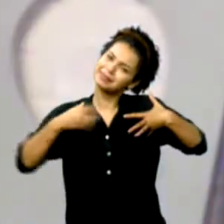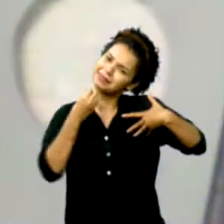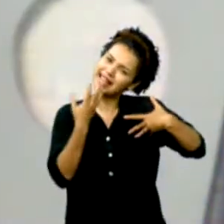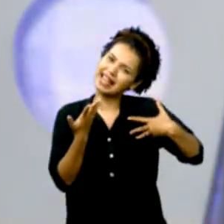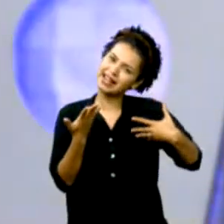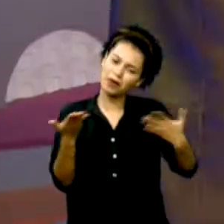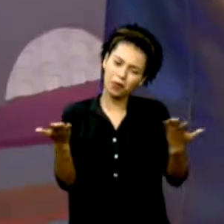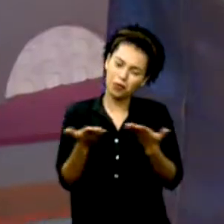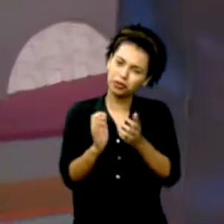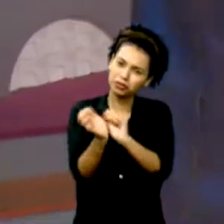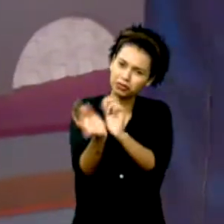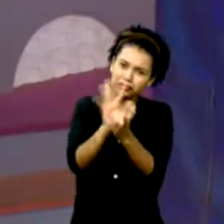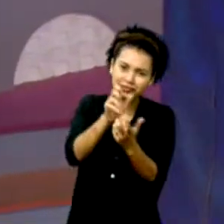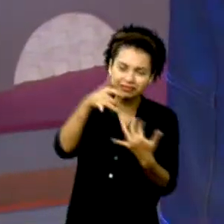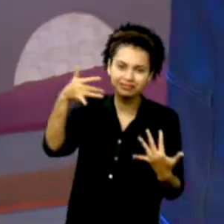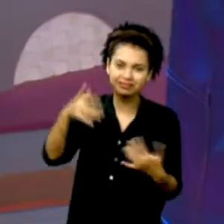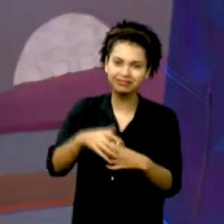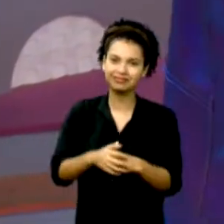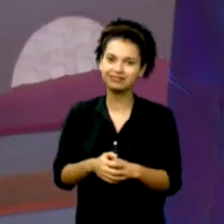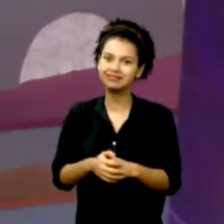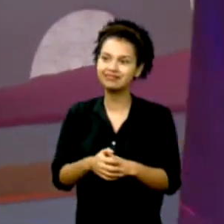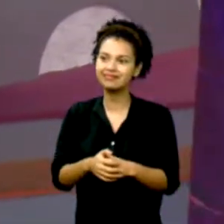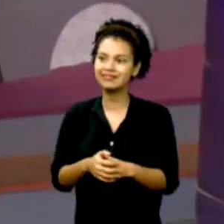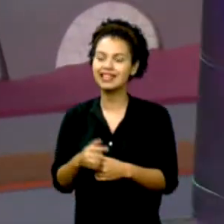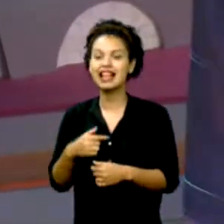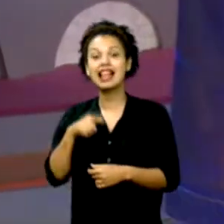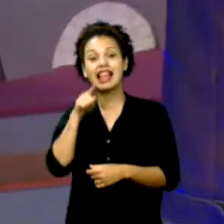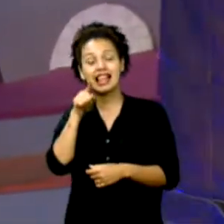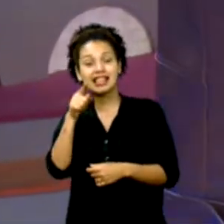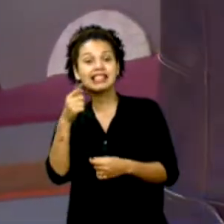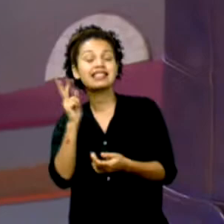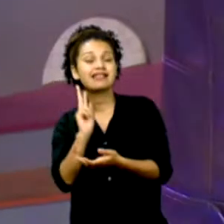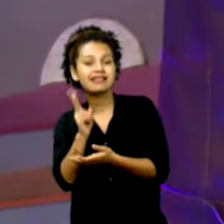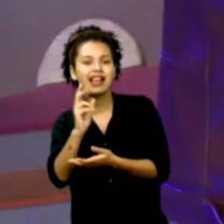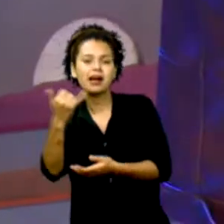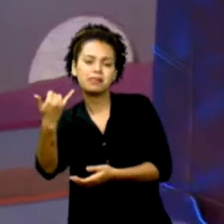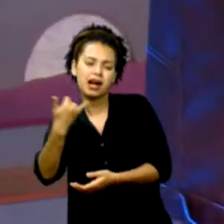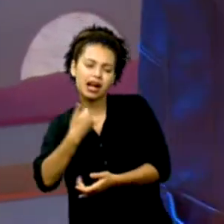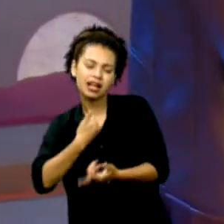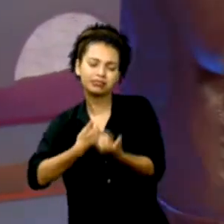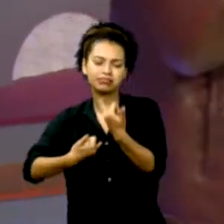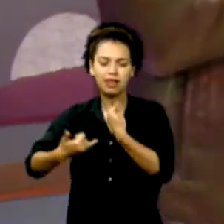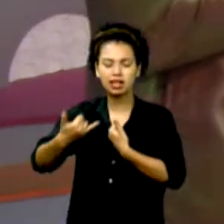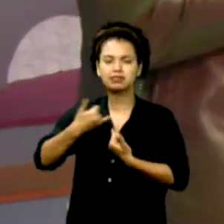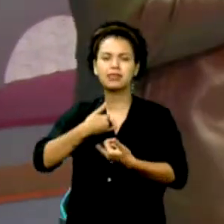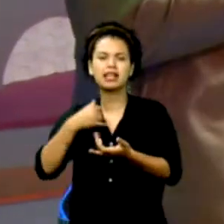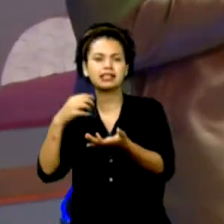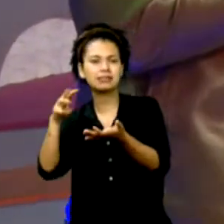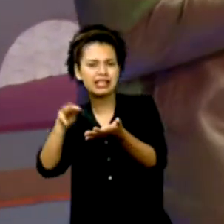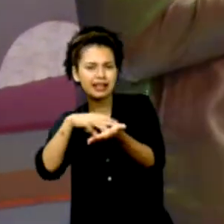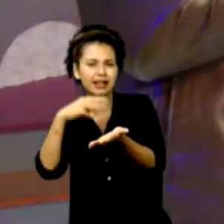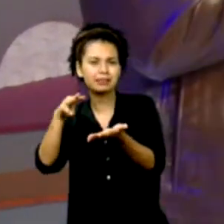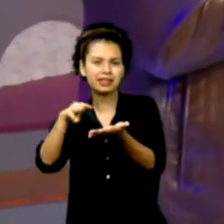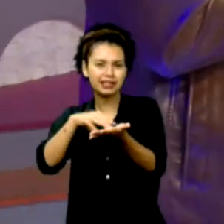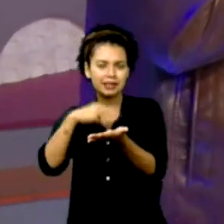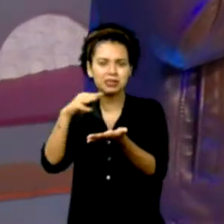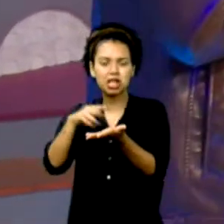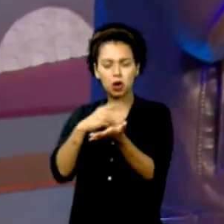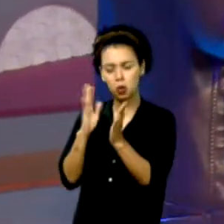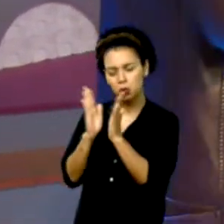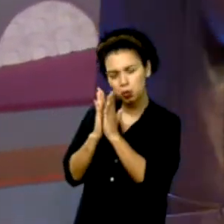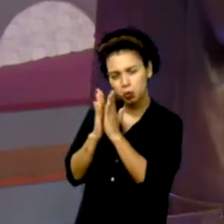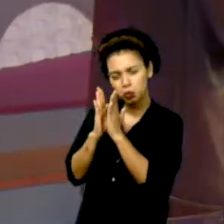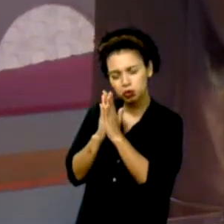Pois é. Ele tá sempre mandando pra mim. É, muitas orações lindas que, né, ele recebe,